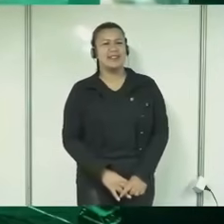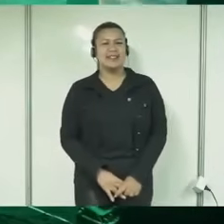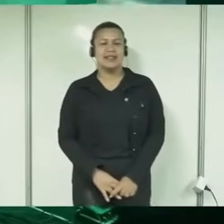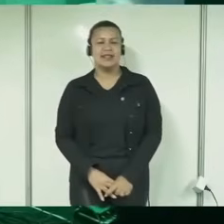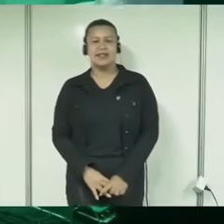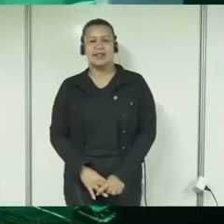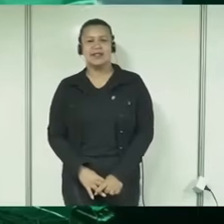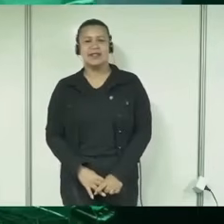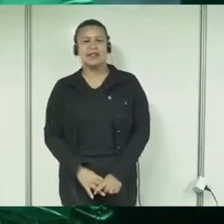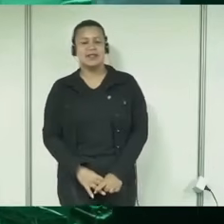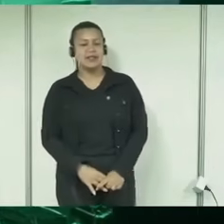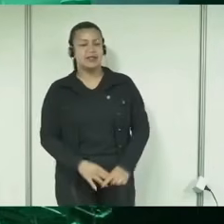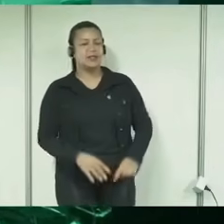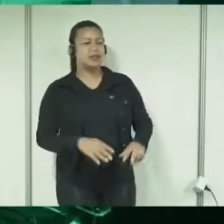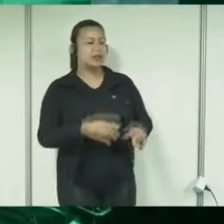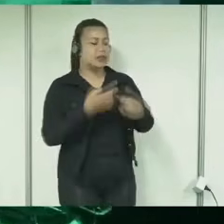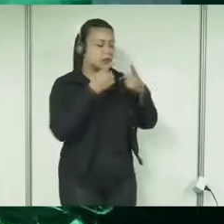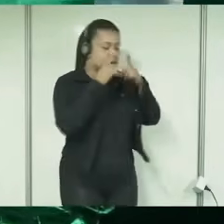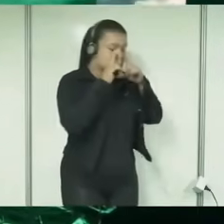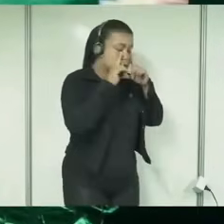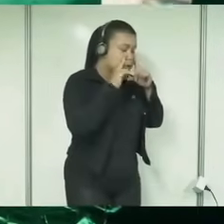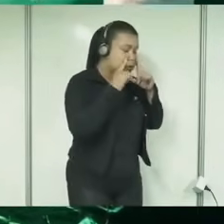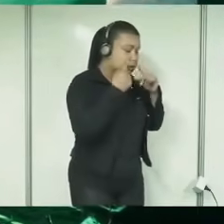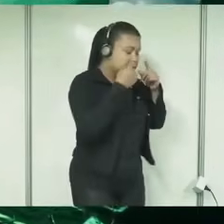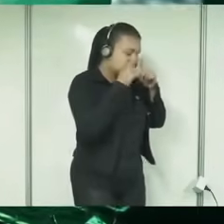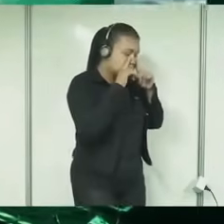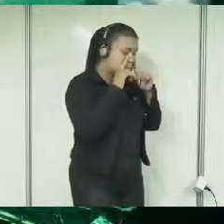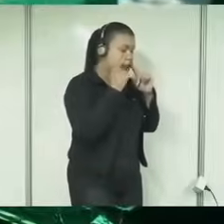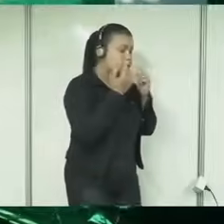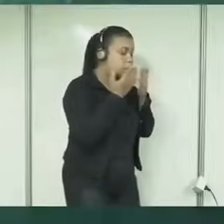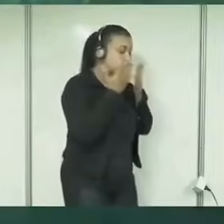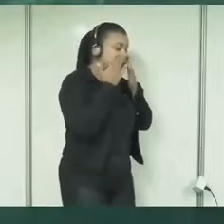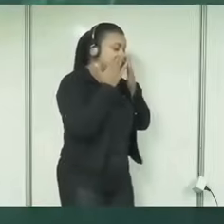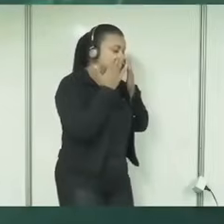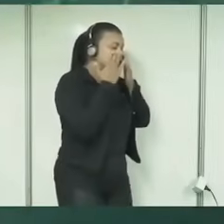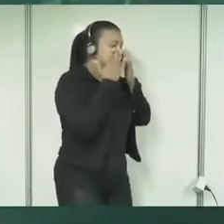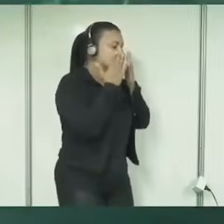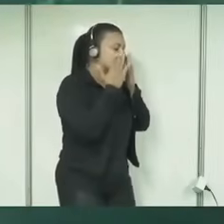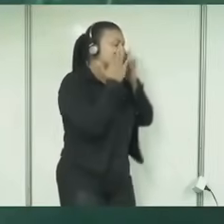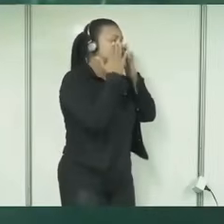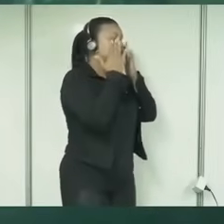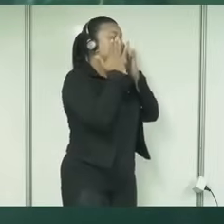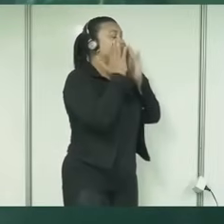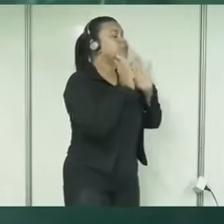Enxugue esse rosto, ou venha de fora, como de costume.